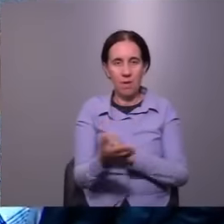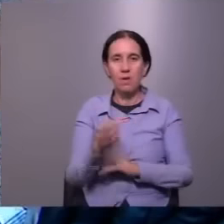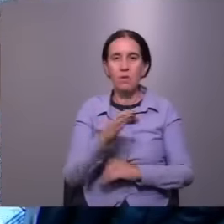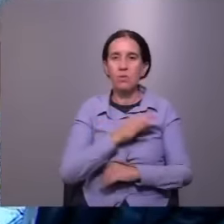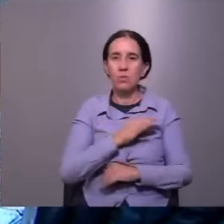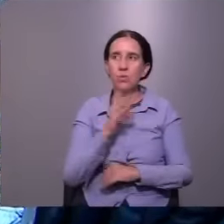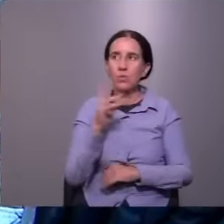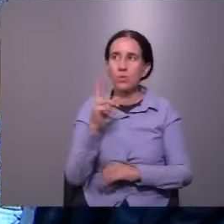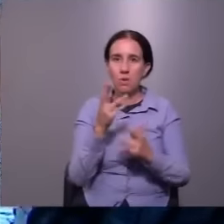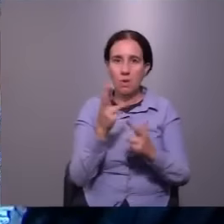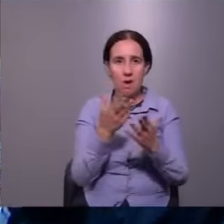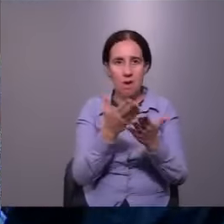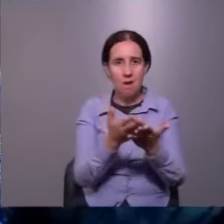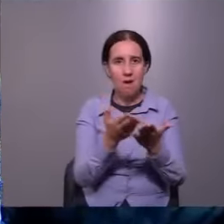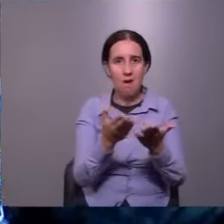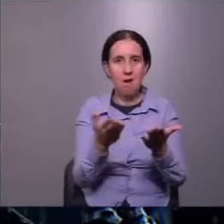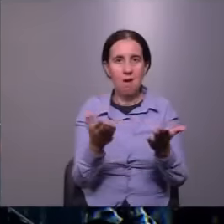Dominus